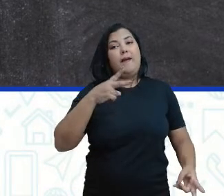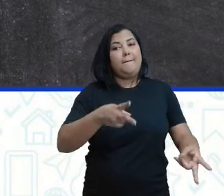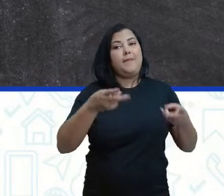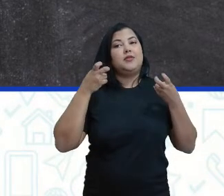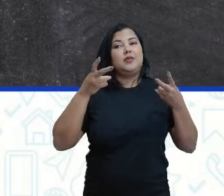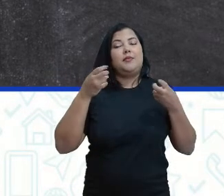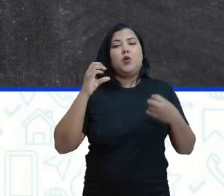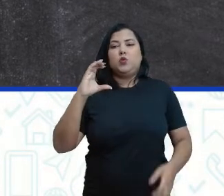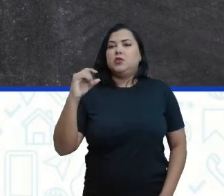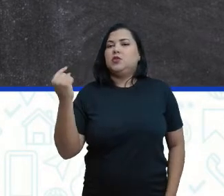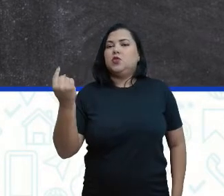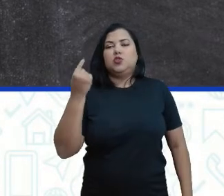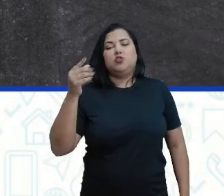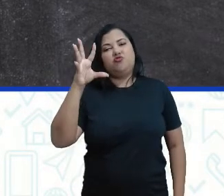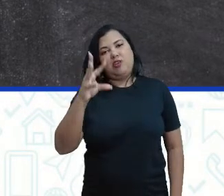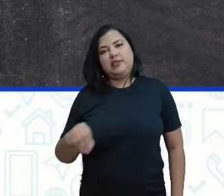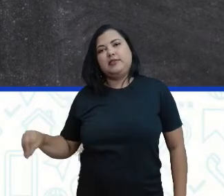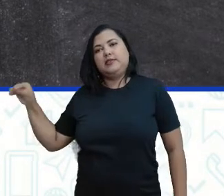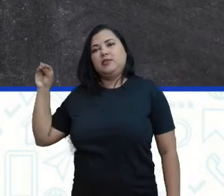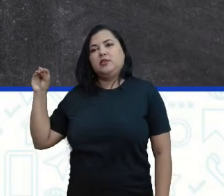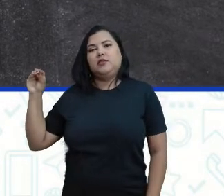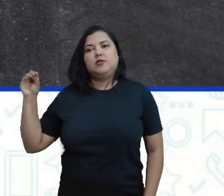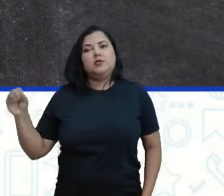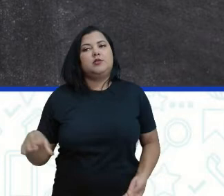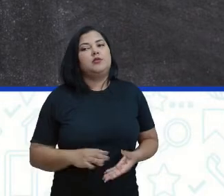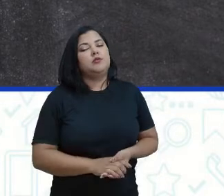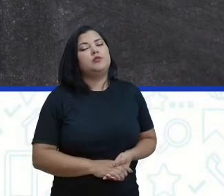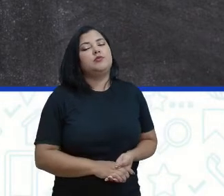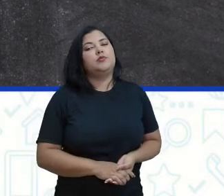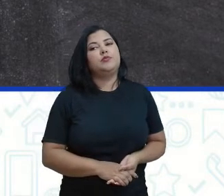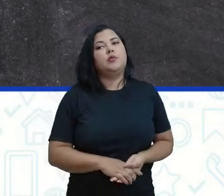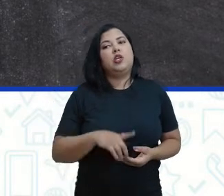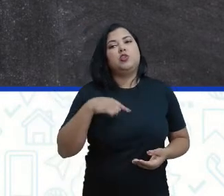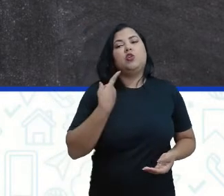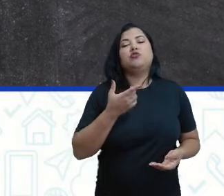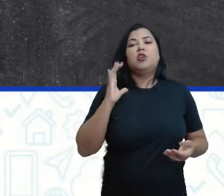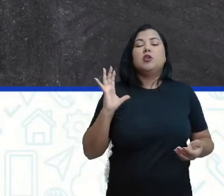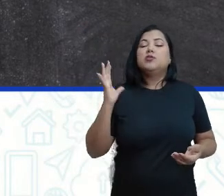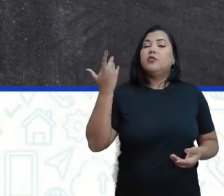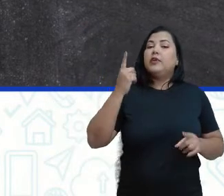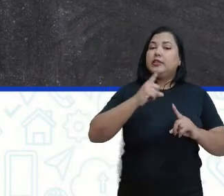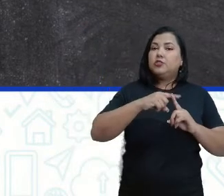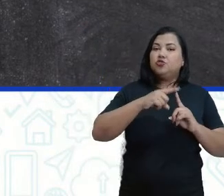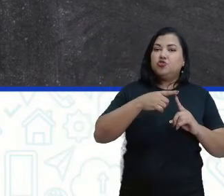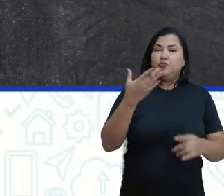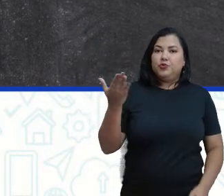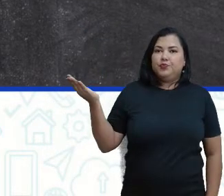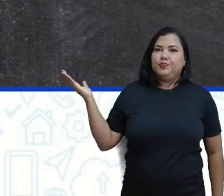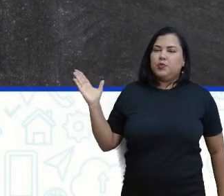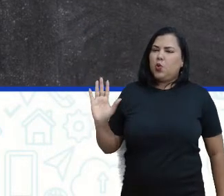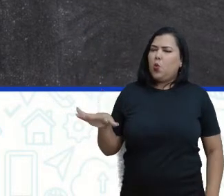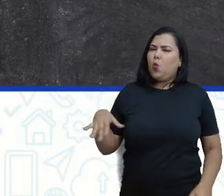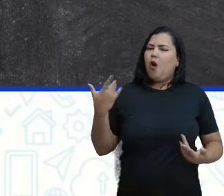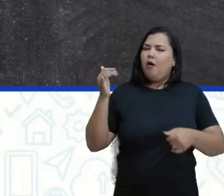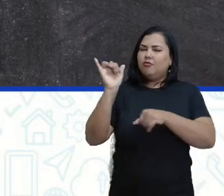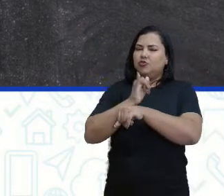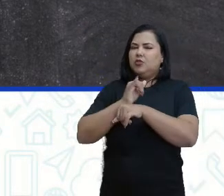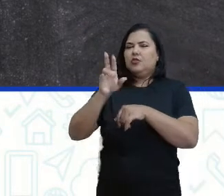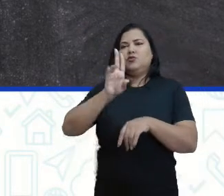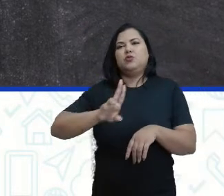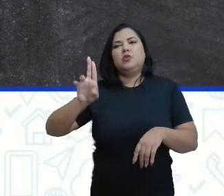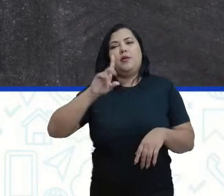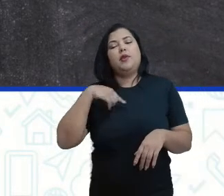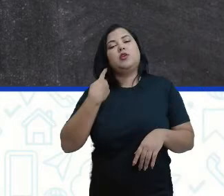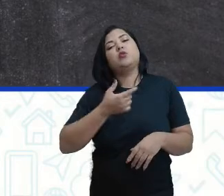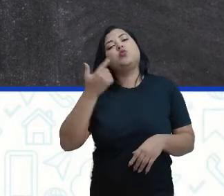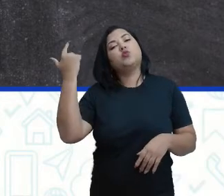aquele C sozinho, né, aquele número sozinho, para que a gente consiga resolver esse tipo de equação. E aí, qual que seria a nossa estratégia para que a